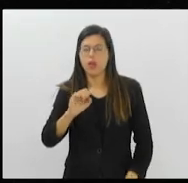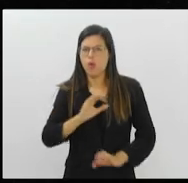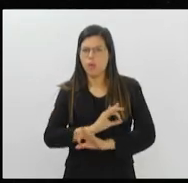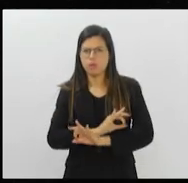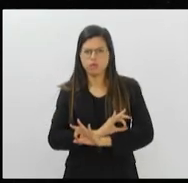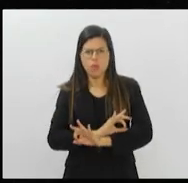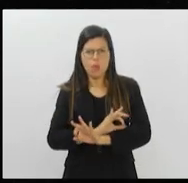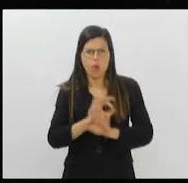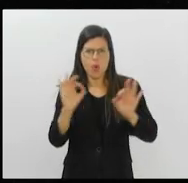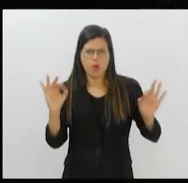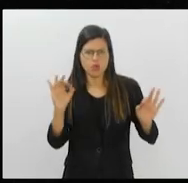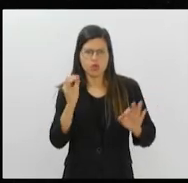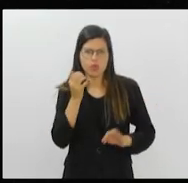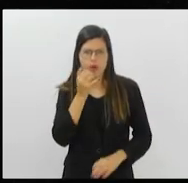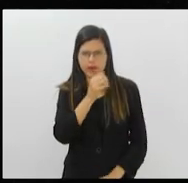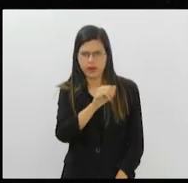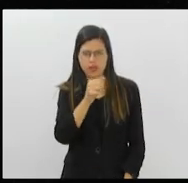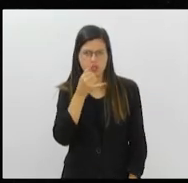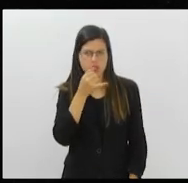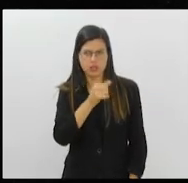excelente energético